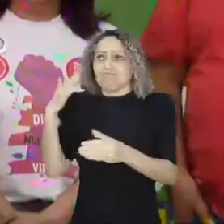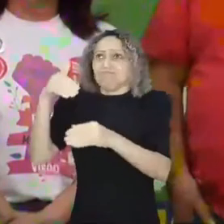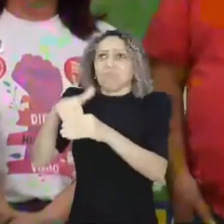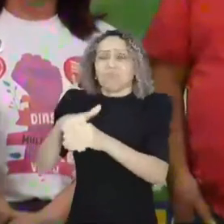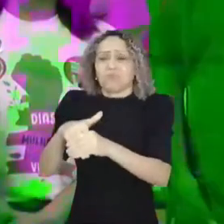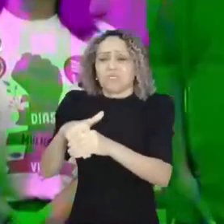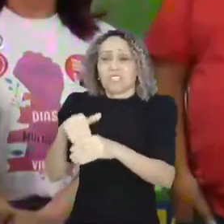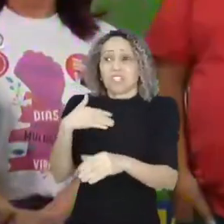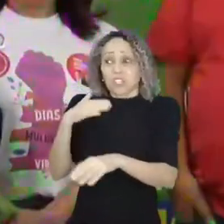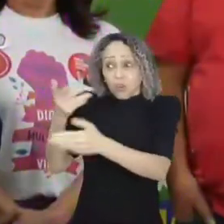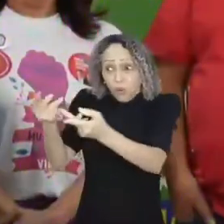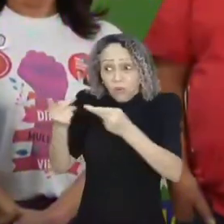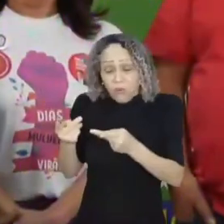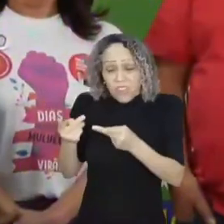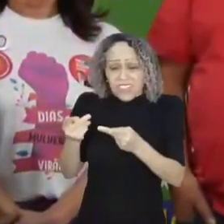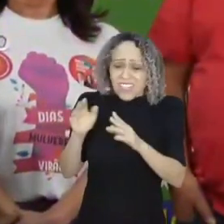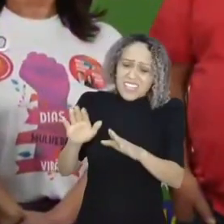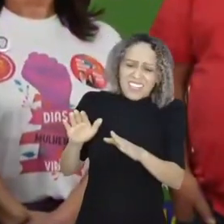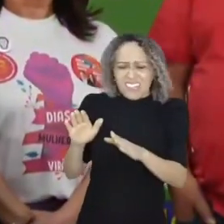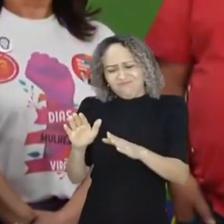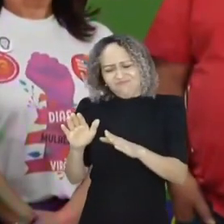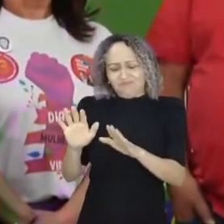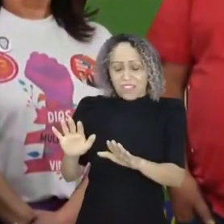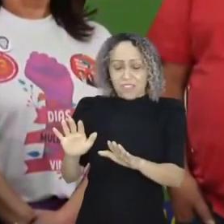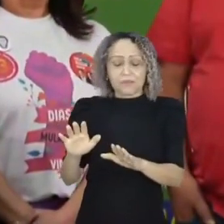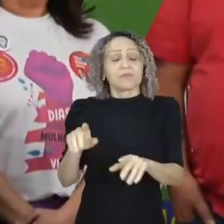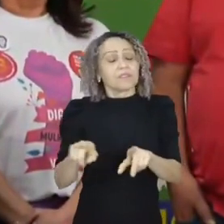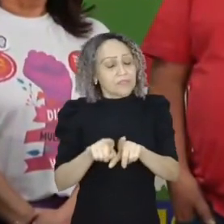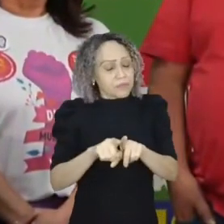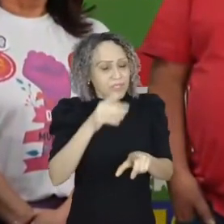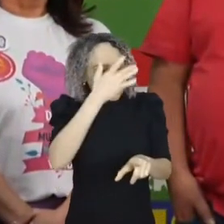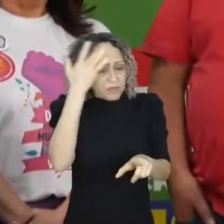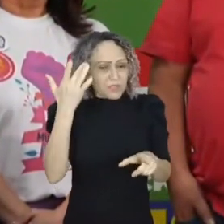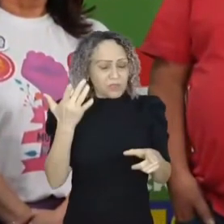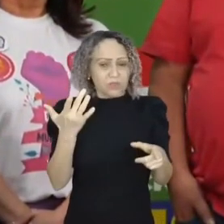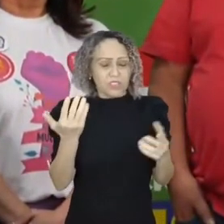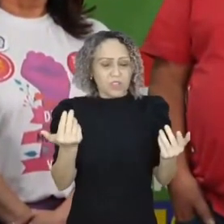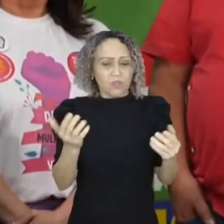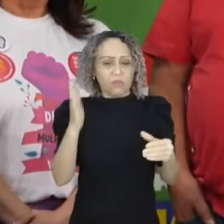Algumas pessoas que equivocadamente por causa da